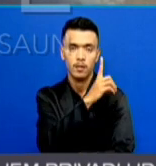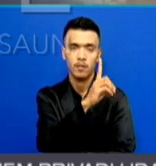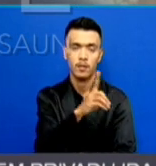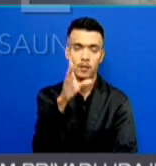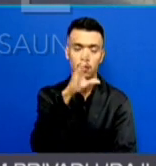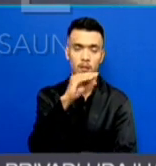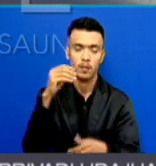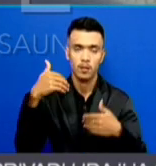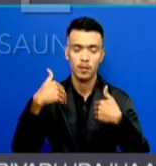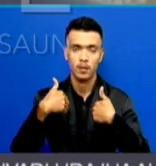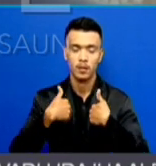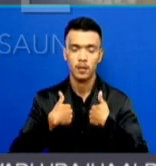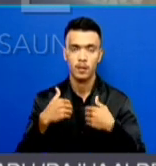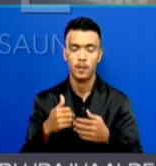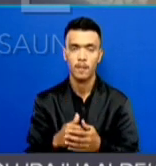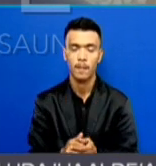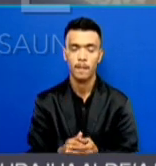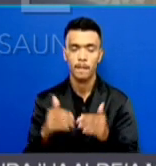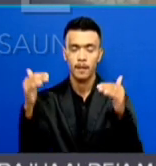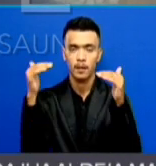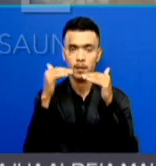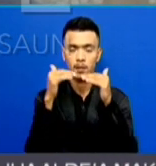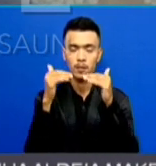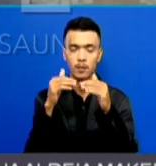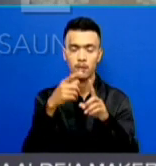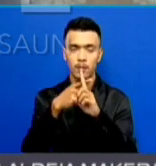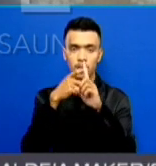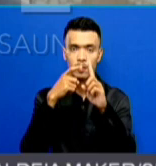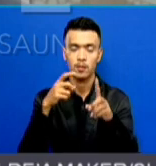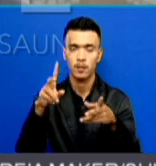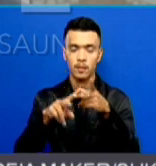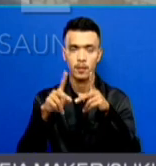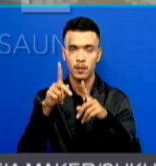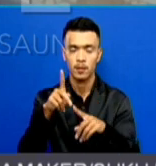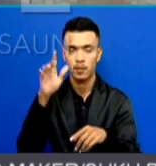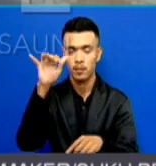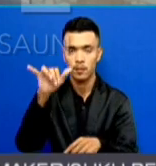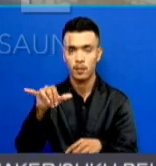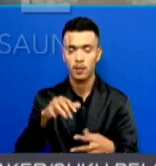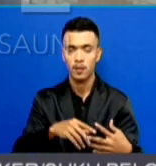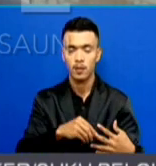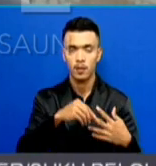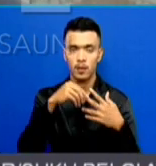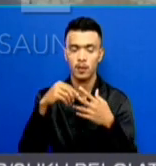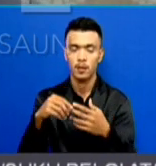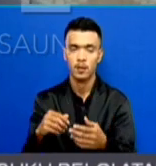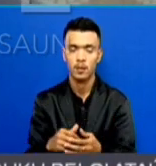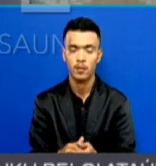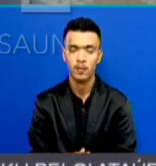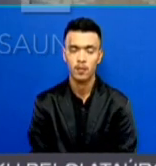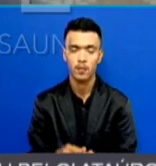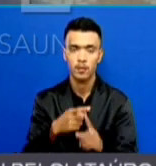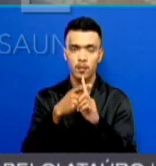a cumprimentos, e a encontro com o parceiro Sira, Liliu, ou em particular,